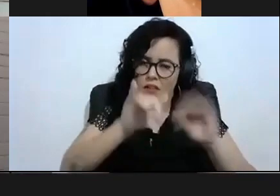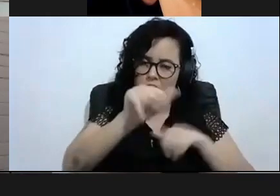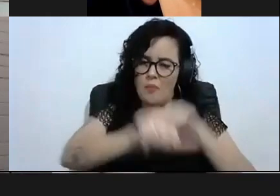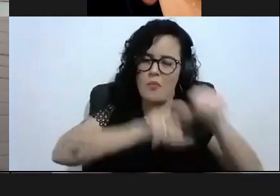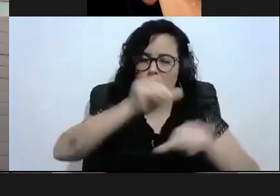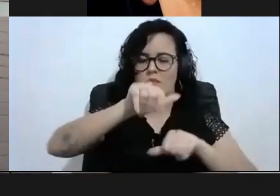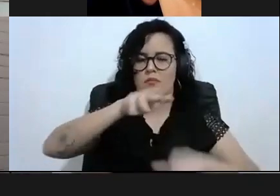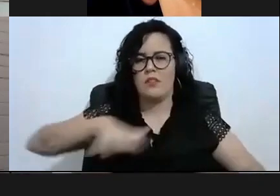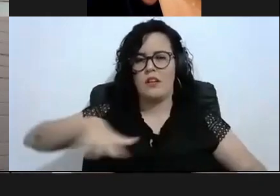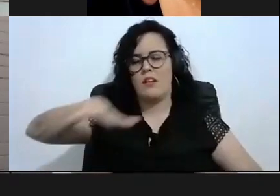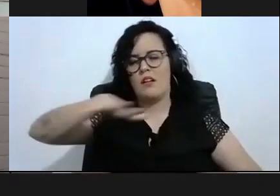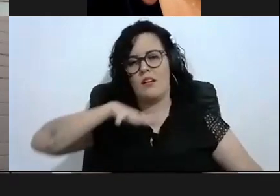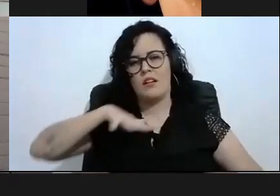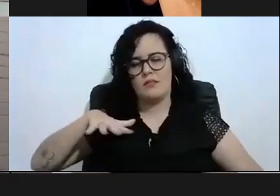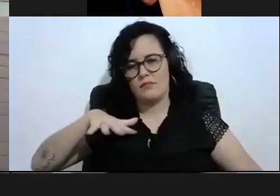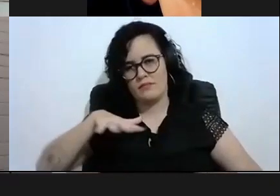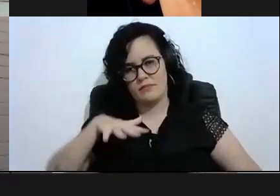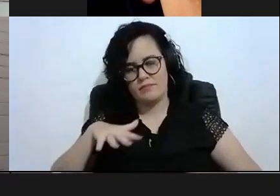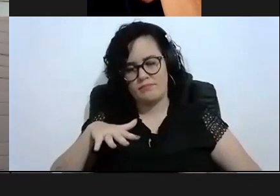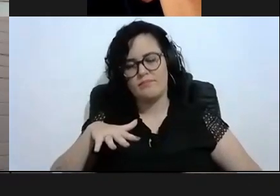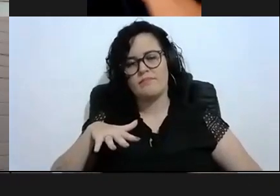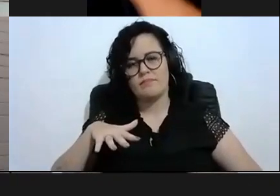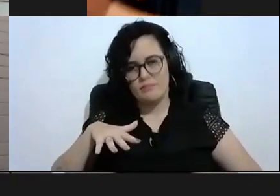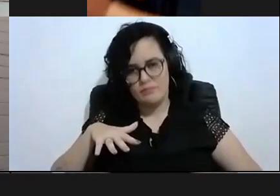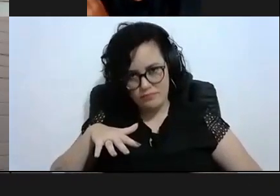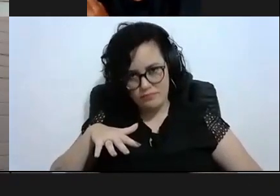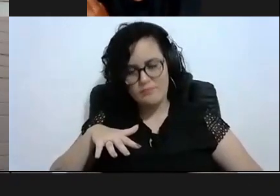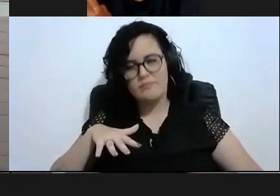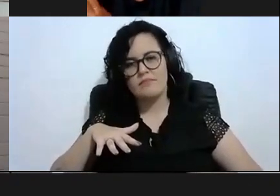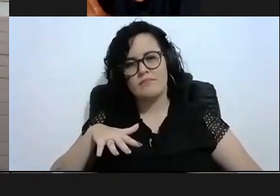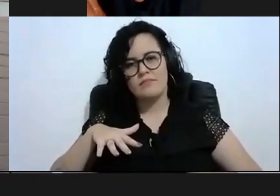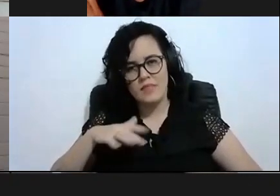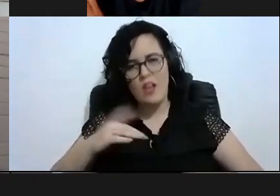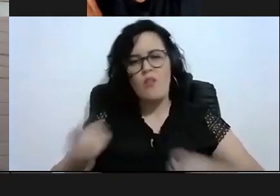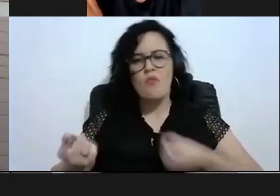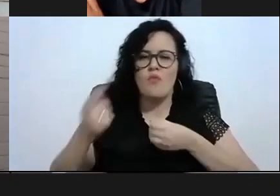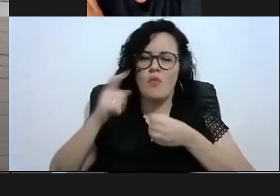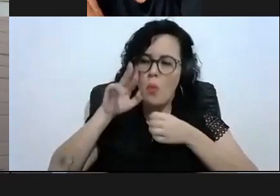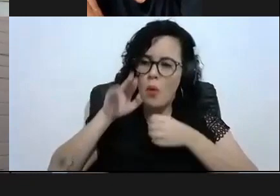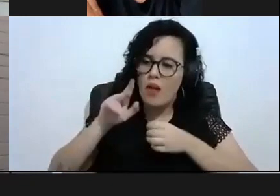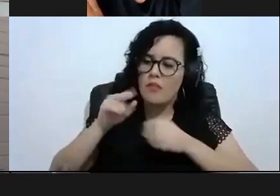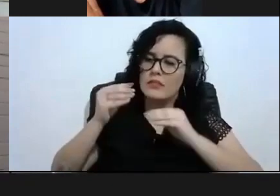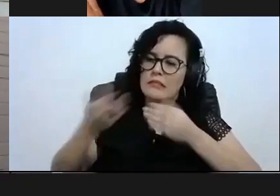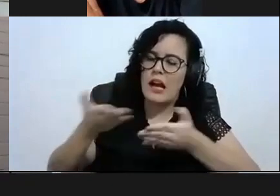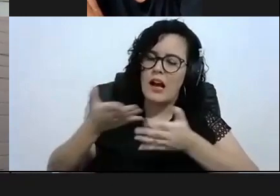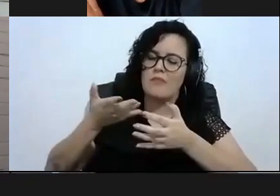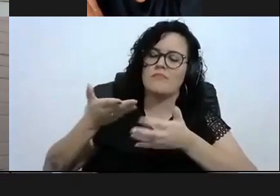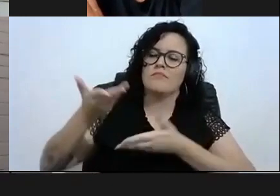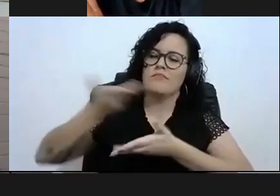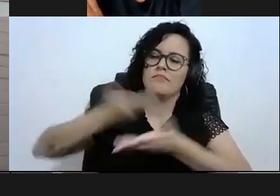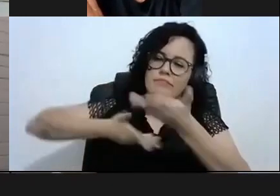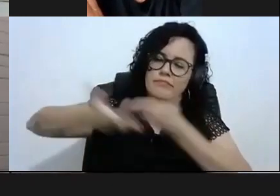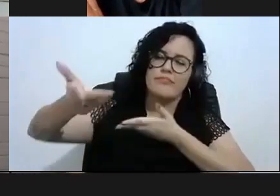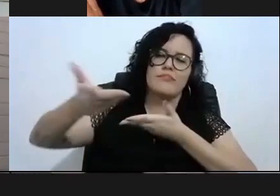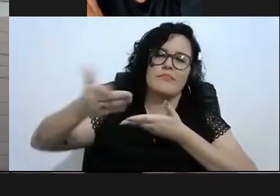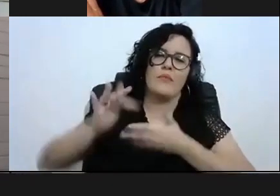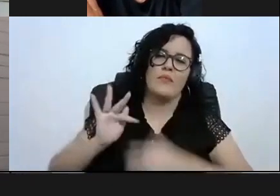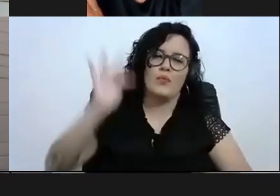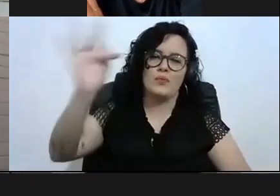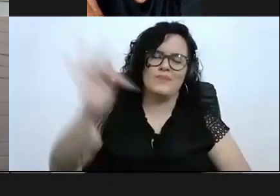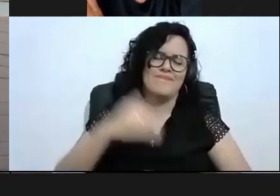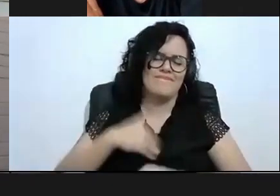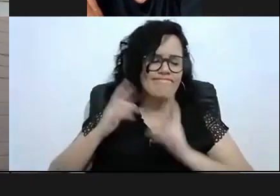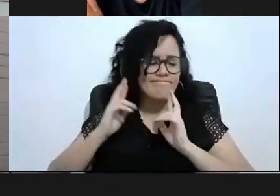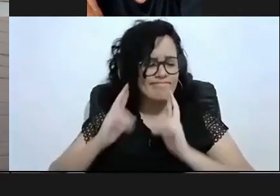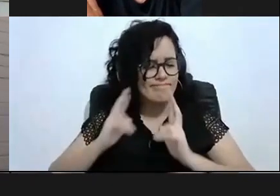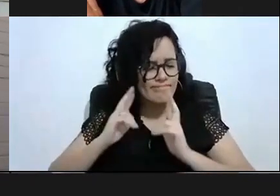hão de deixar sua contribuição de volta para os lugares de onde eles vieram, né. A minha esperança, a gente tem que esperar,